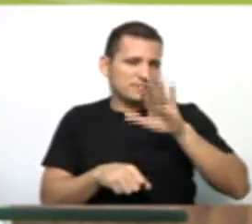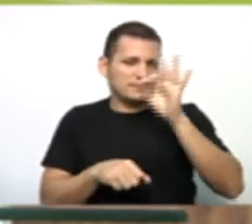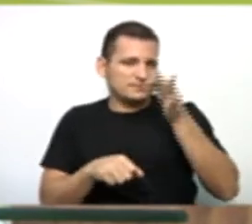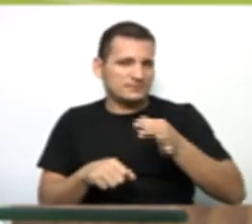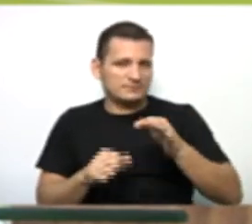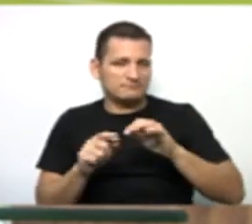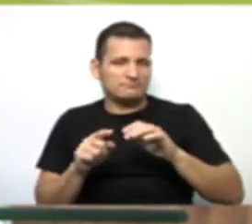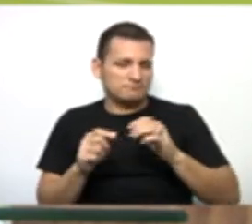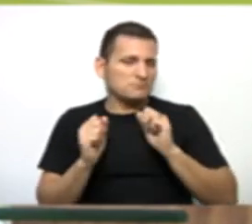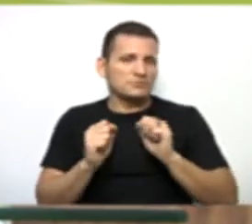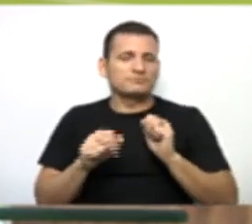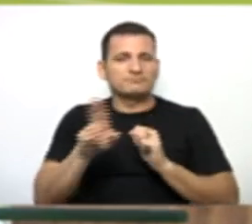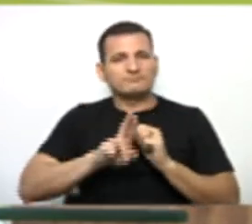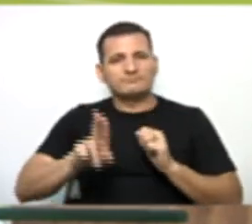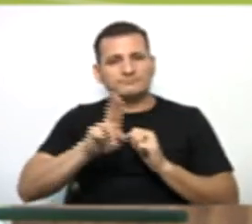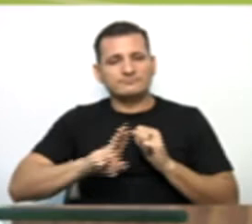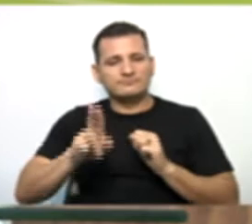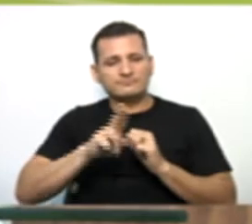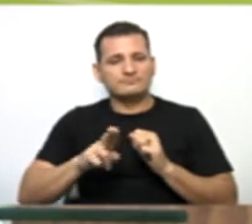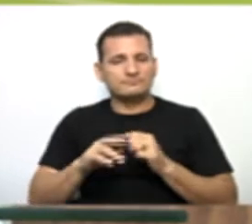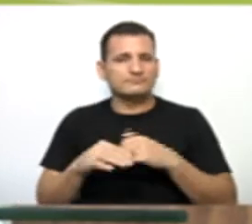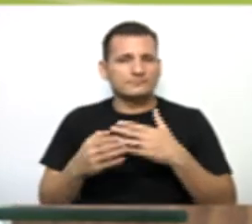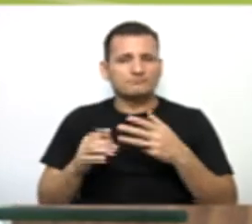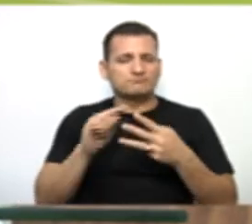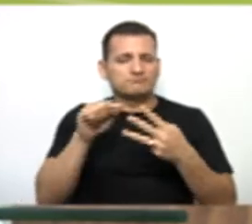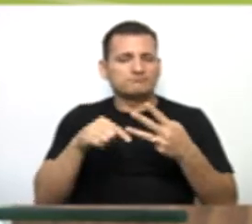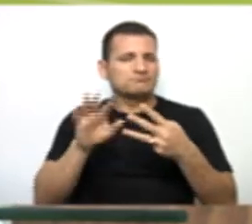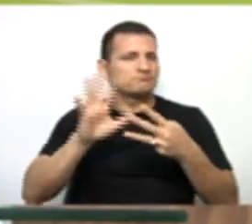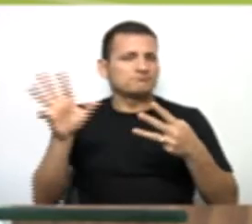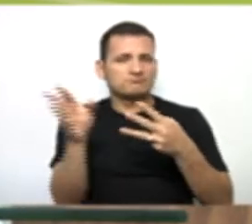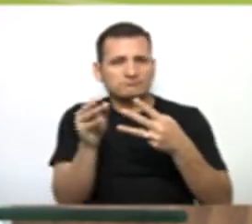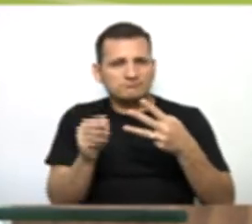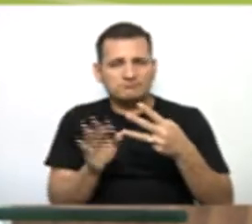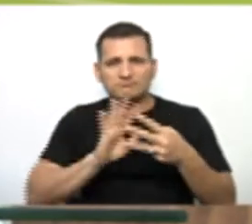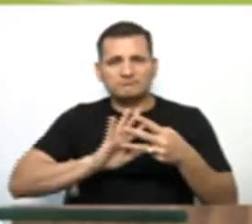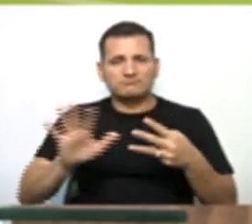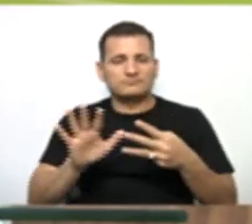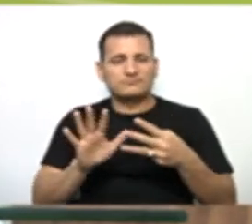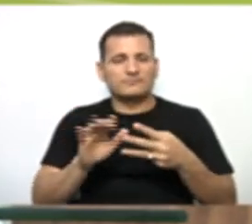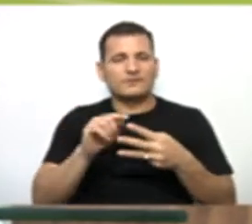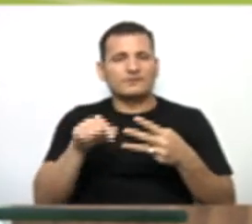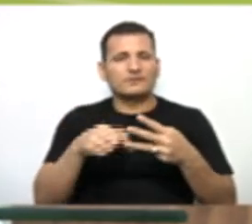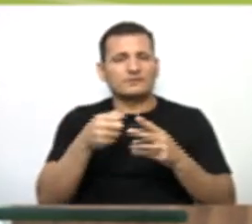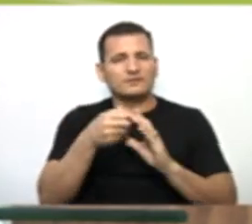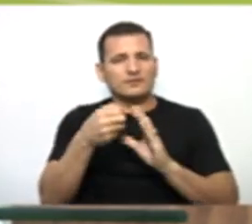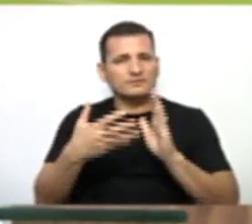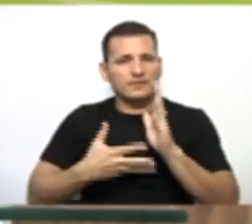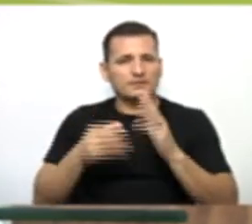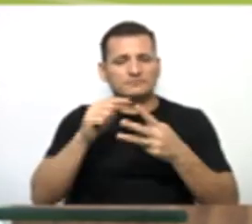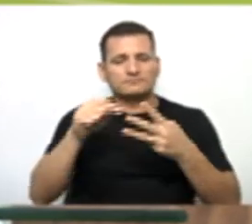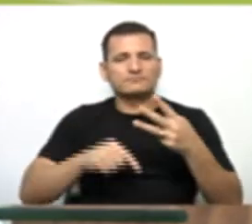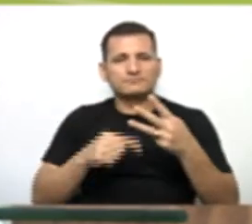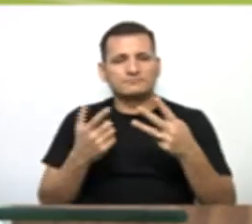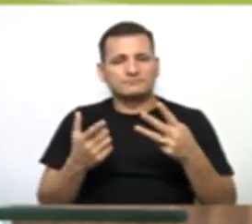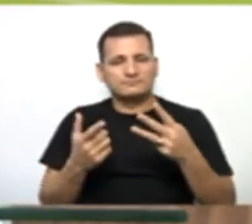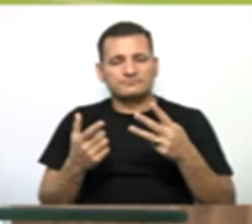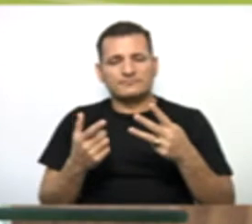adequadas, mas pode ser utilizada. Enfim, eu resumi em poucas palavras, gente, mas esses três aspectos aí, essas